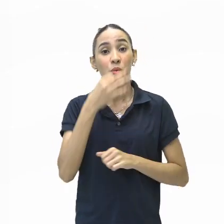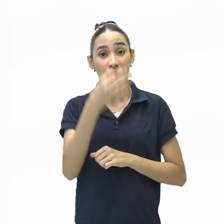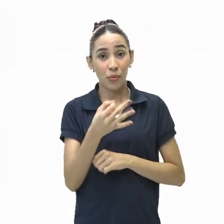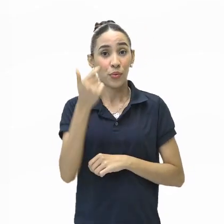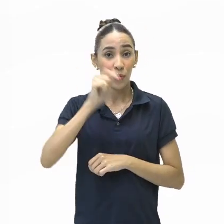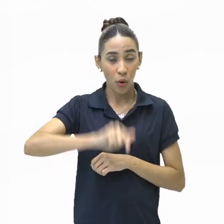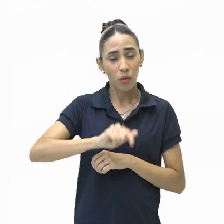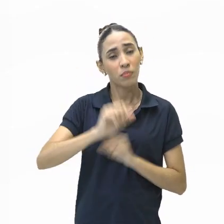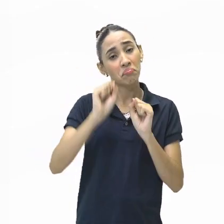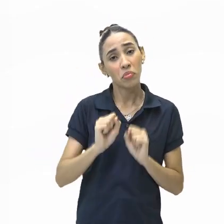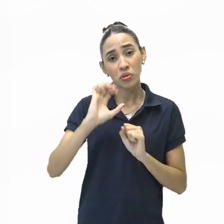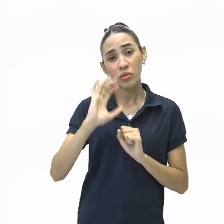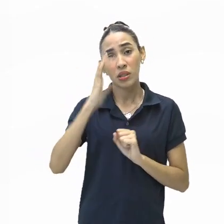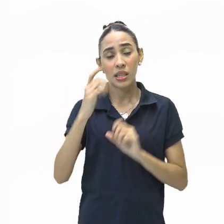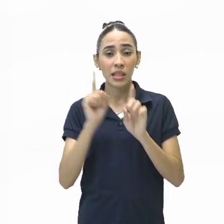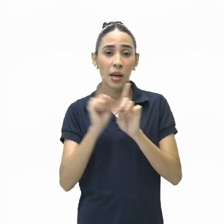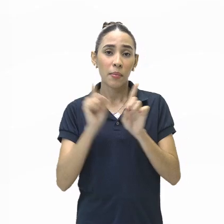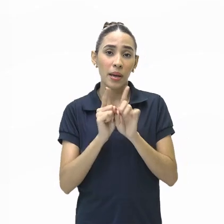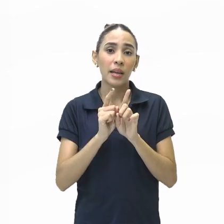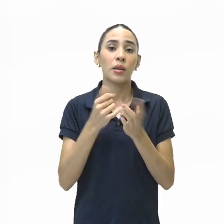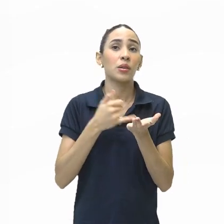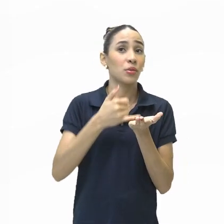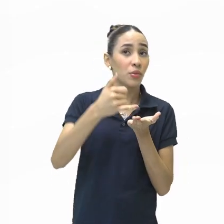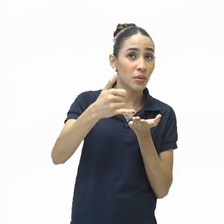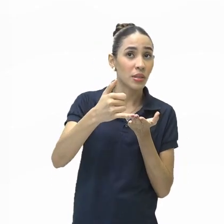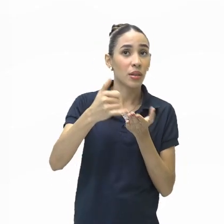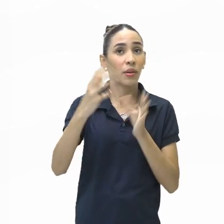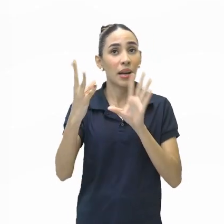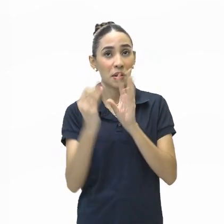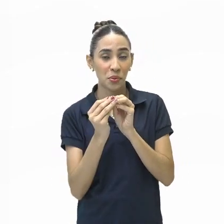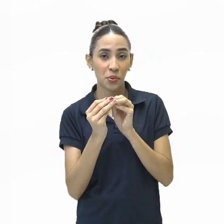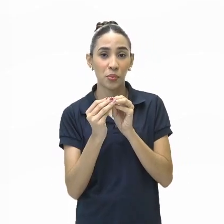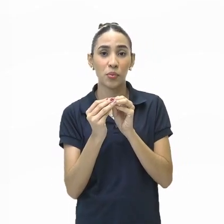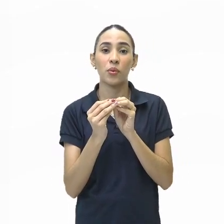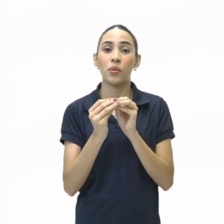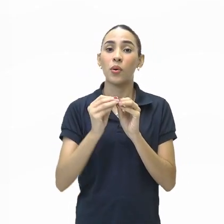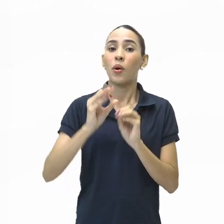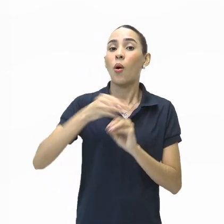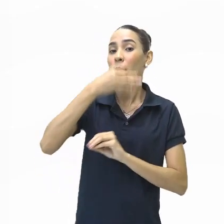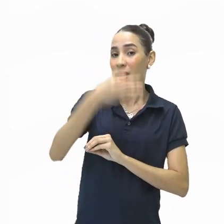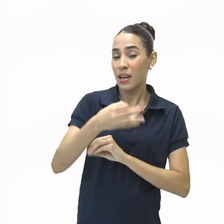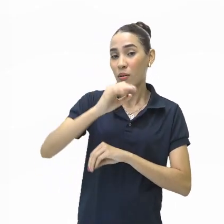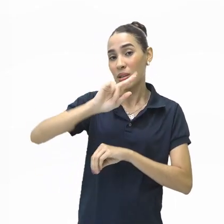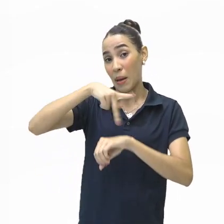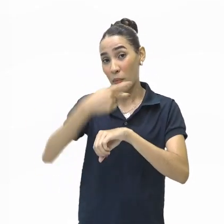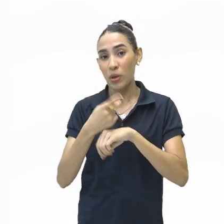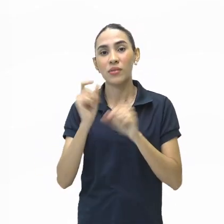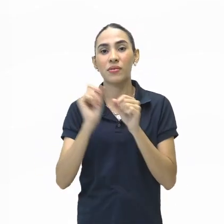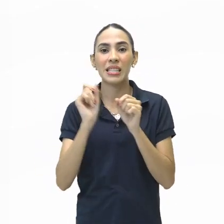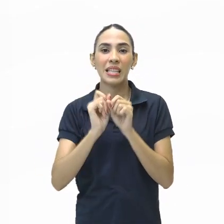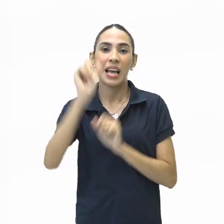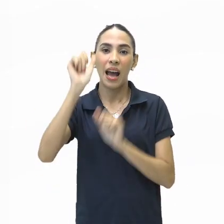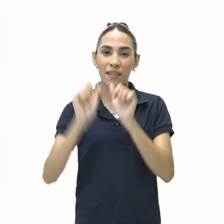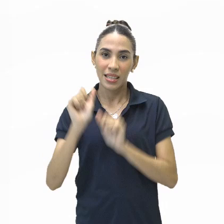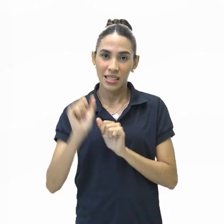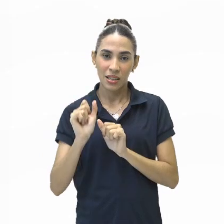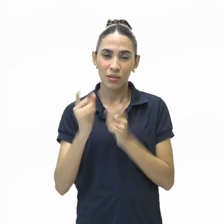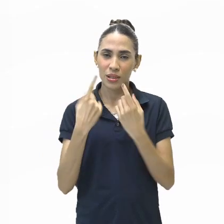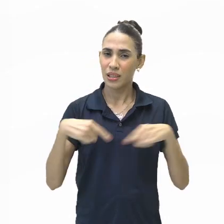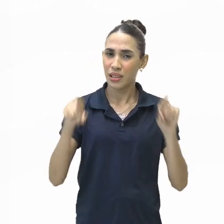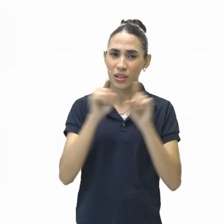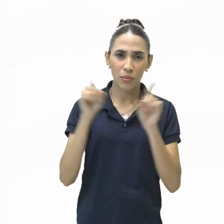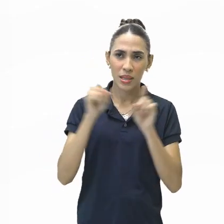novo. Pode acontecer dele fazer a introdução, o resumo, dar a opinião e logo em seguida fazer a avaliação. Não